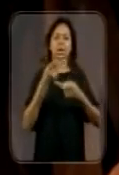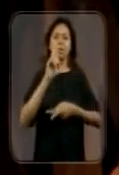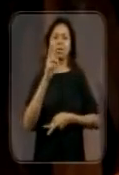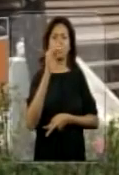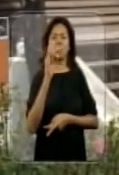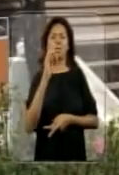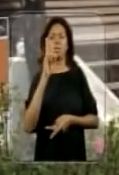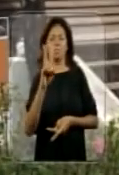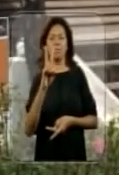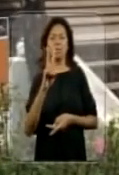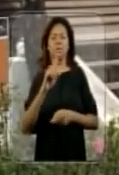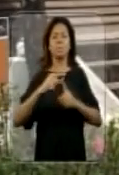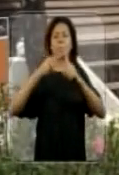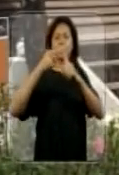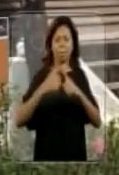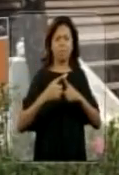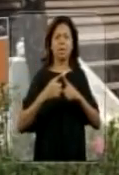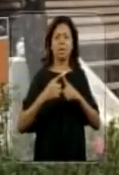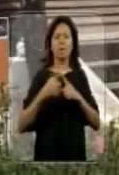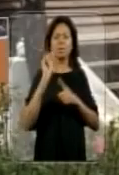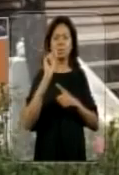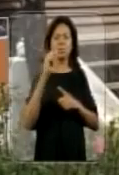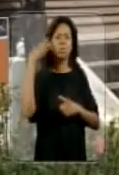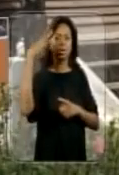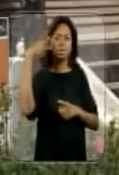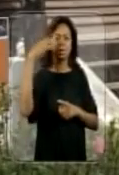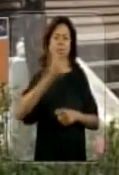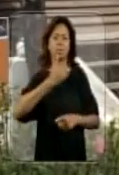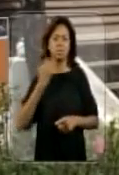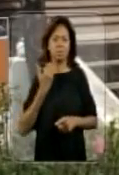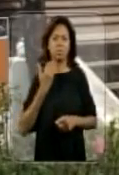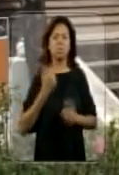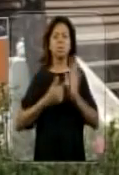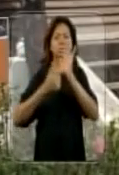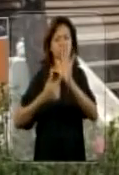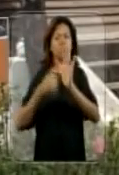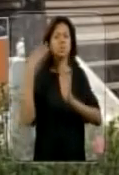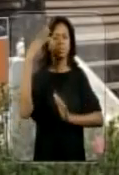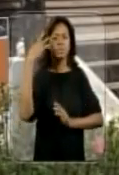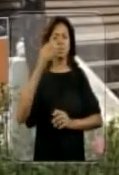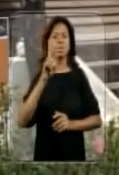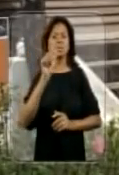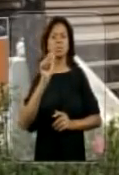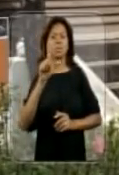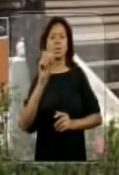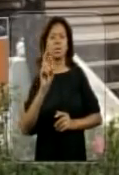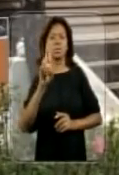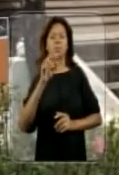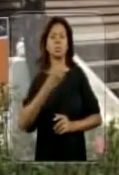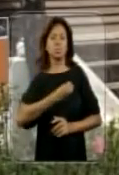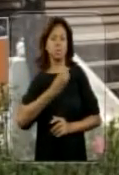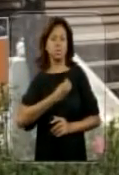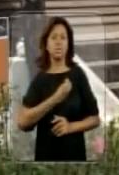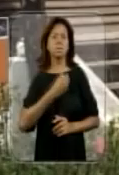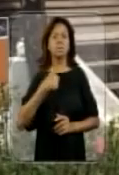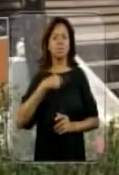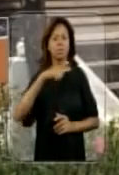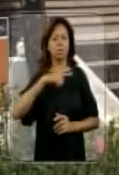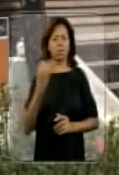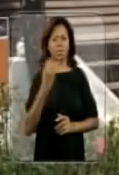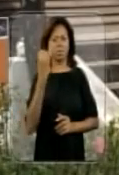sentimentos. O HIV, na verdade, mais do que a mensagem da morte, foi a mensagem do valor da vida.